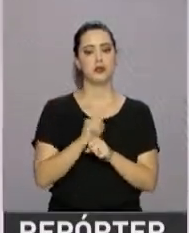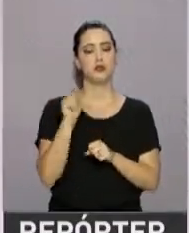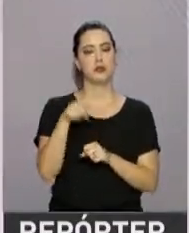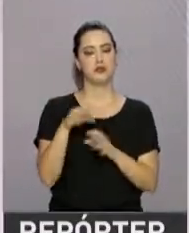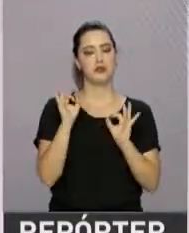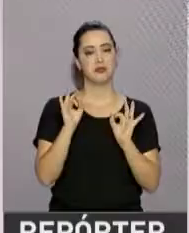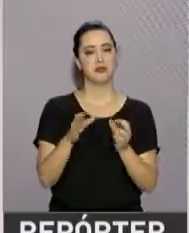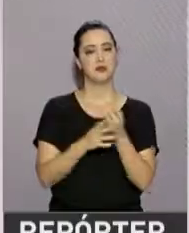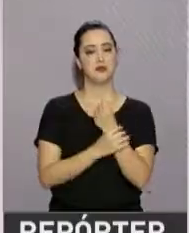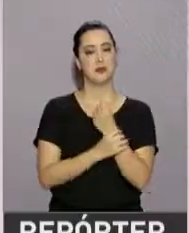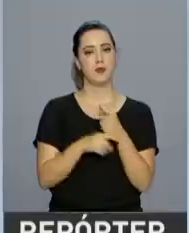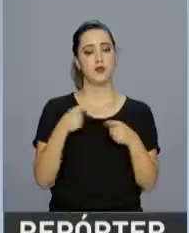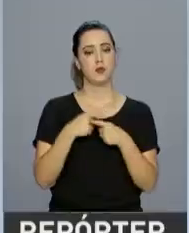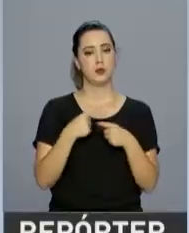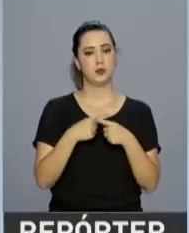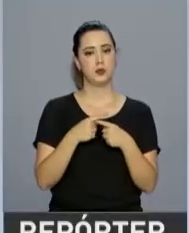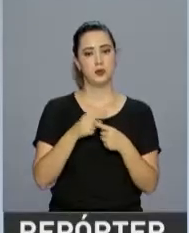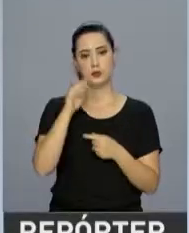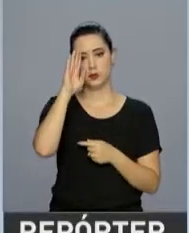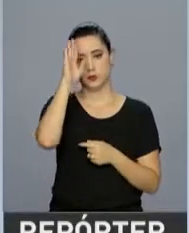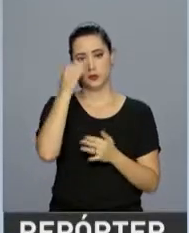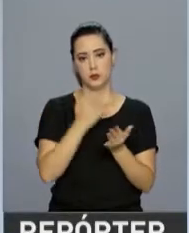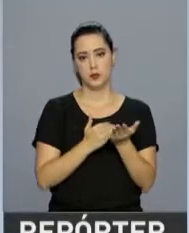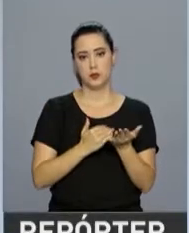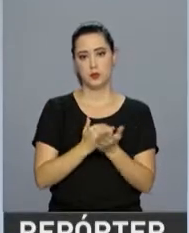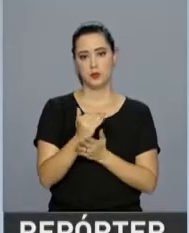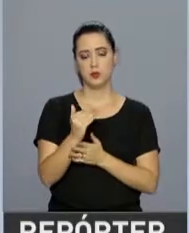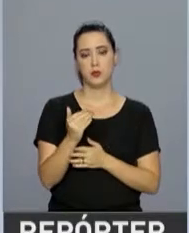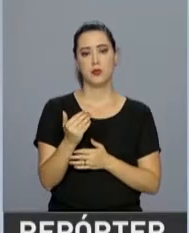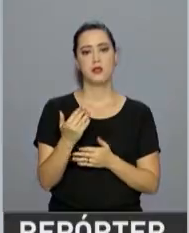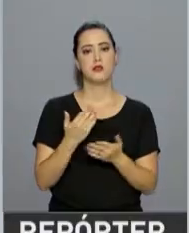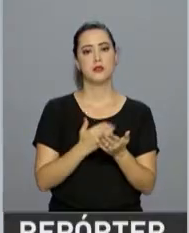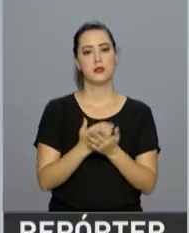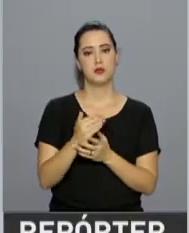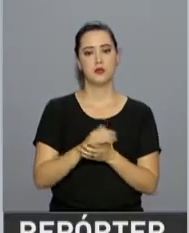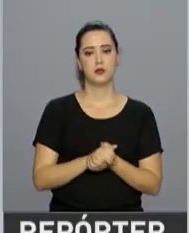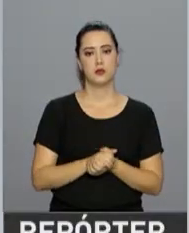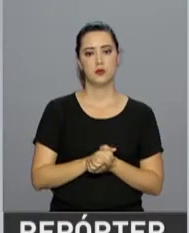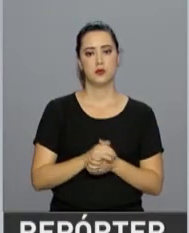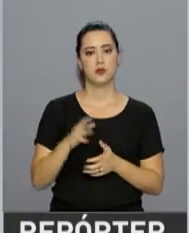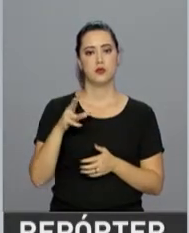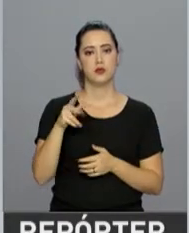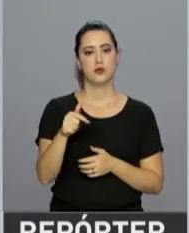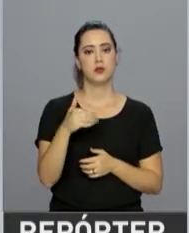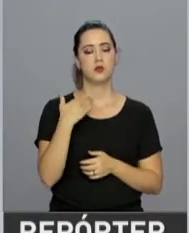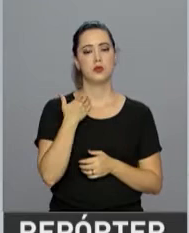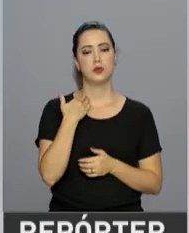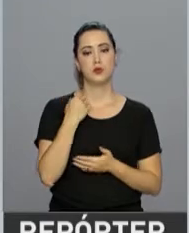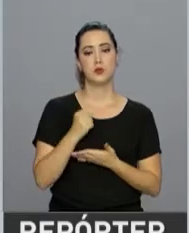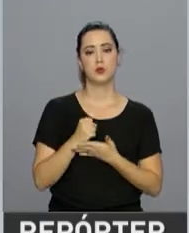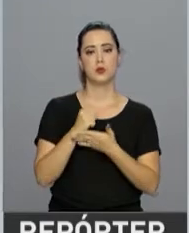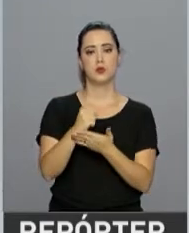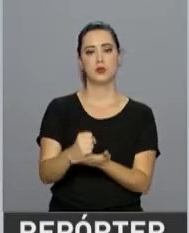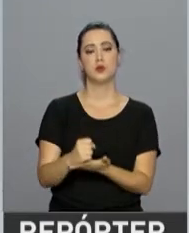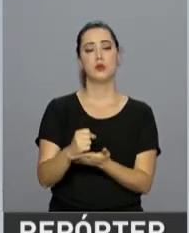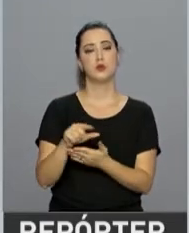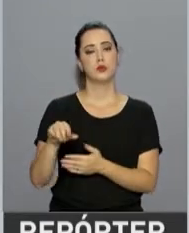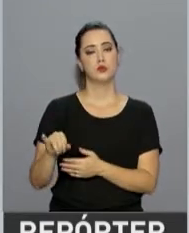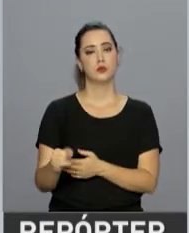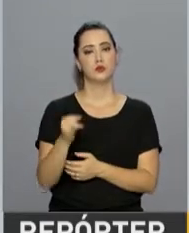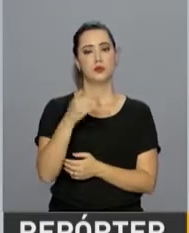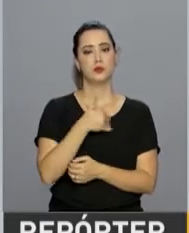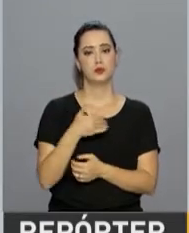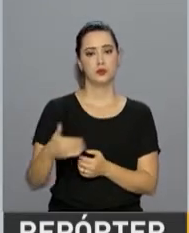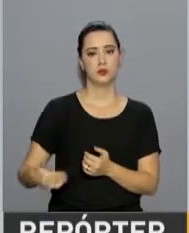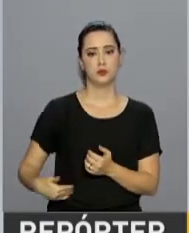segura principalmente para quem está começando a investir todos os bancos oferecem essa modalidade é o